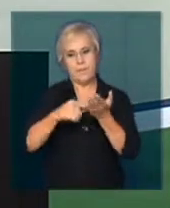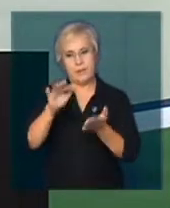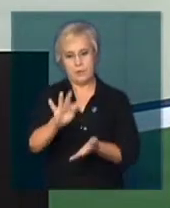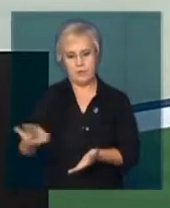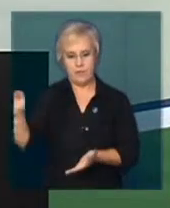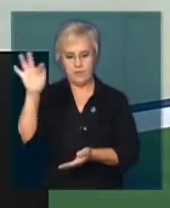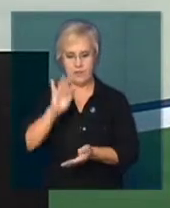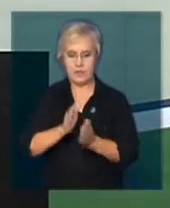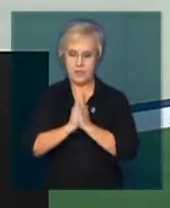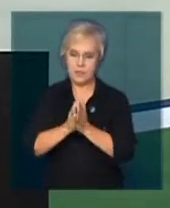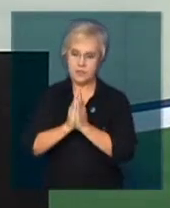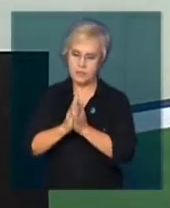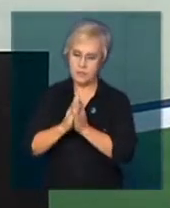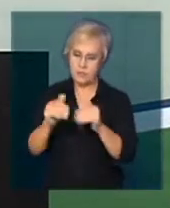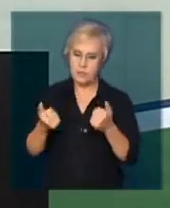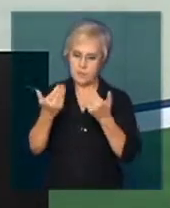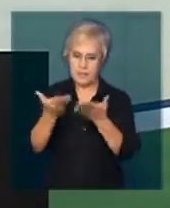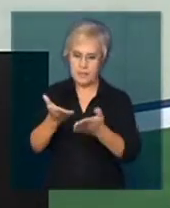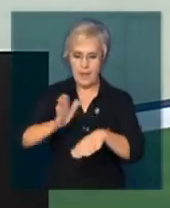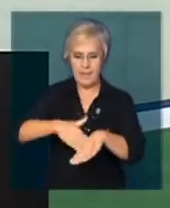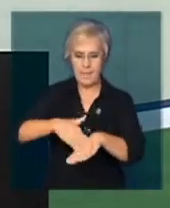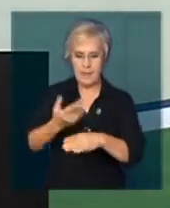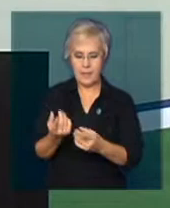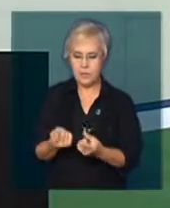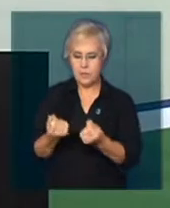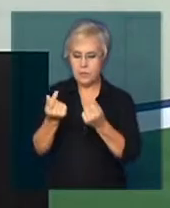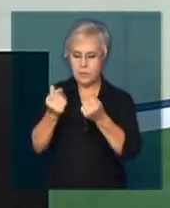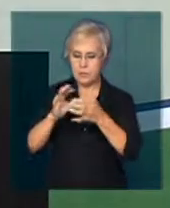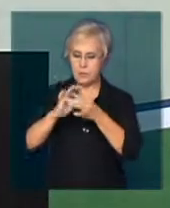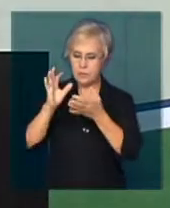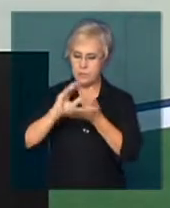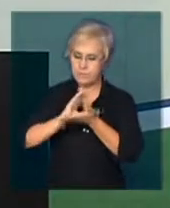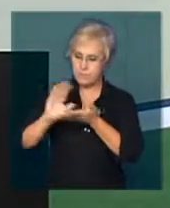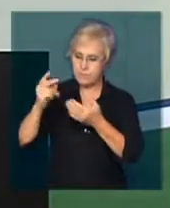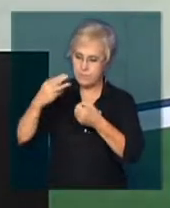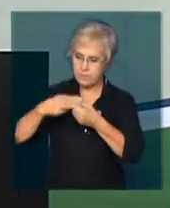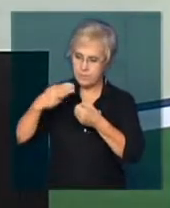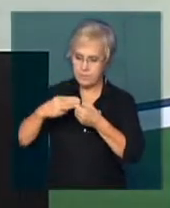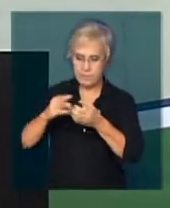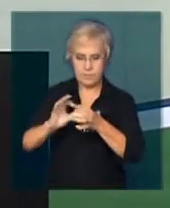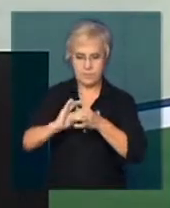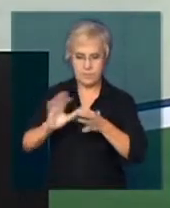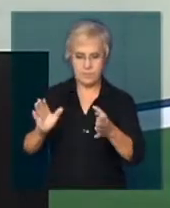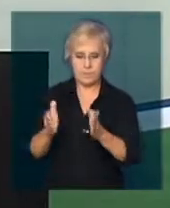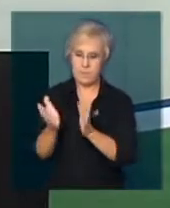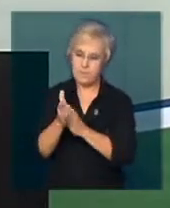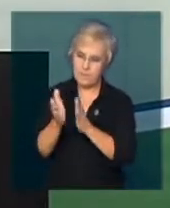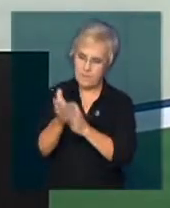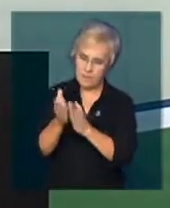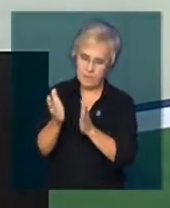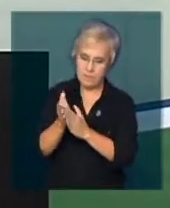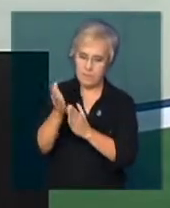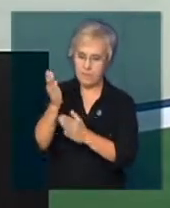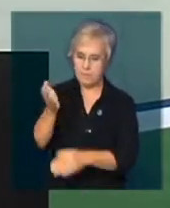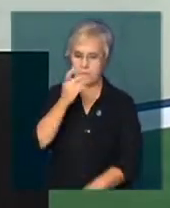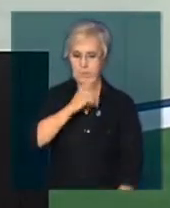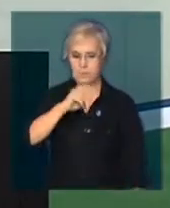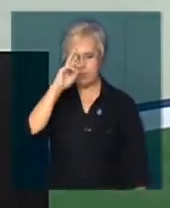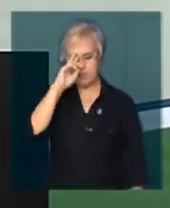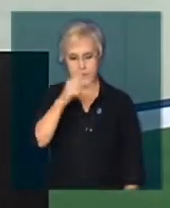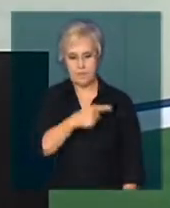sentido de dar mais autonomia financeira aos municípios. Muito obrigado. Parabéns, presidente. O senhor parece